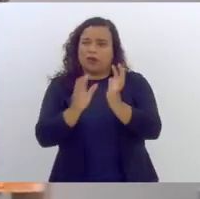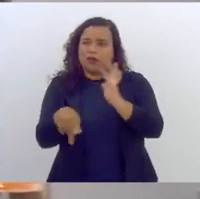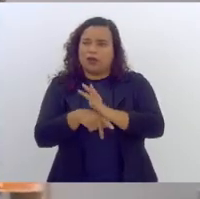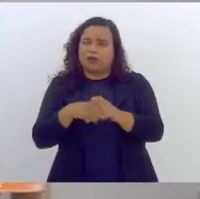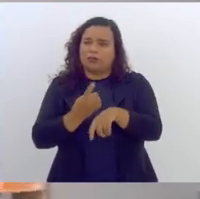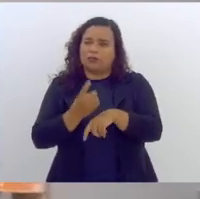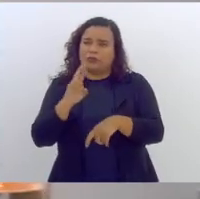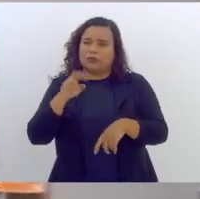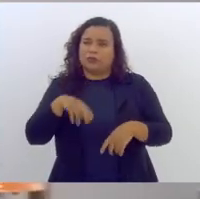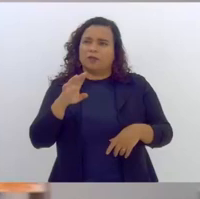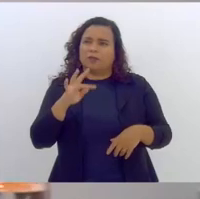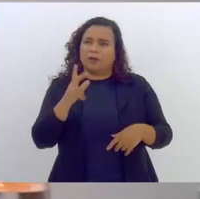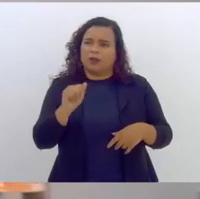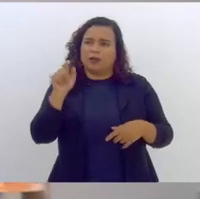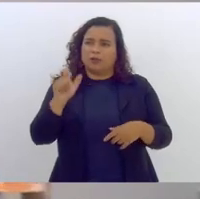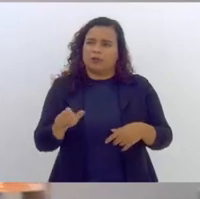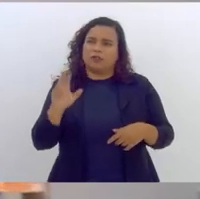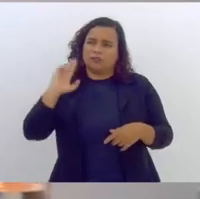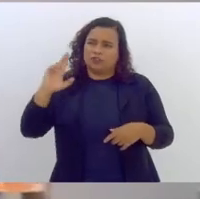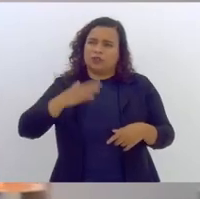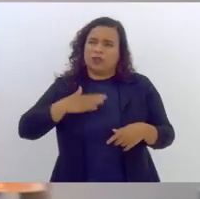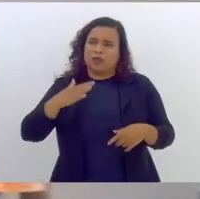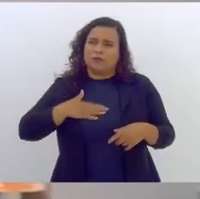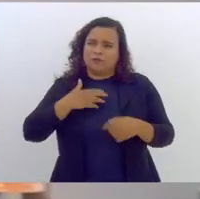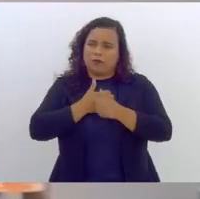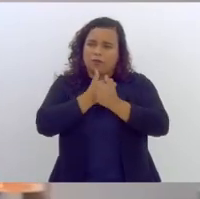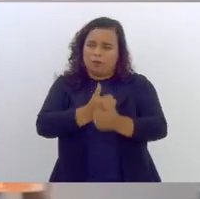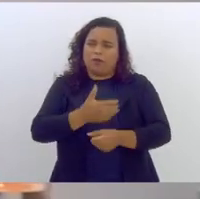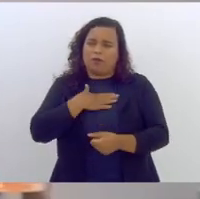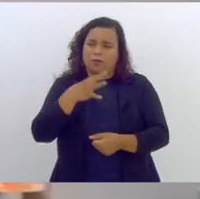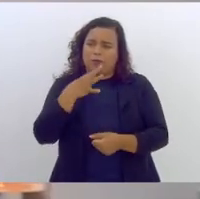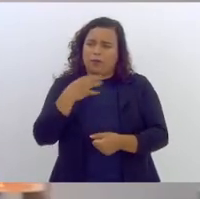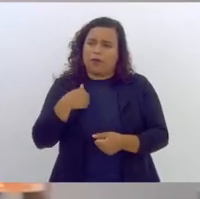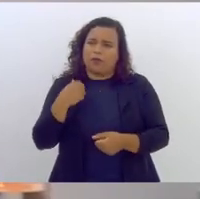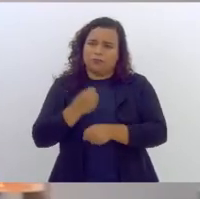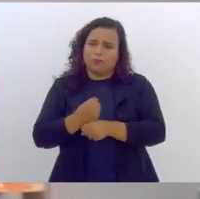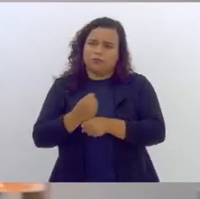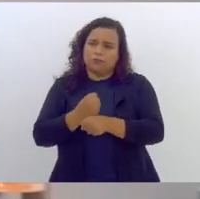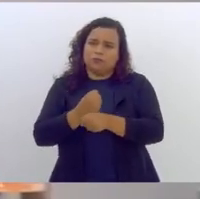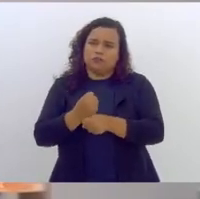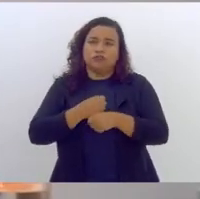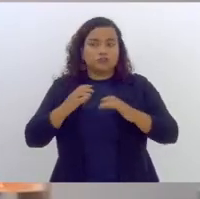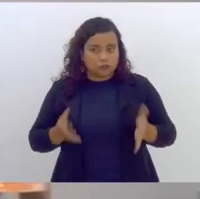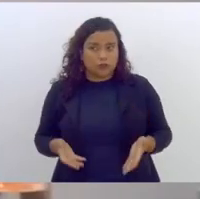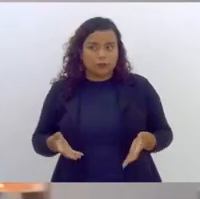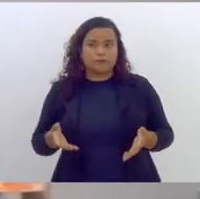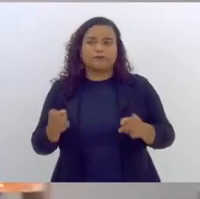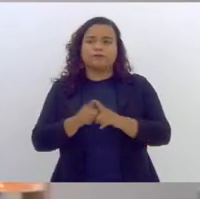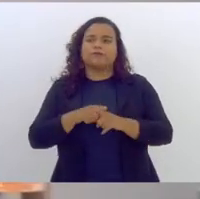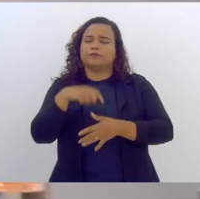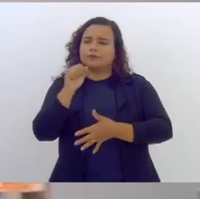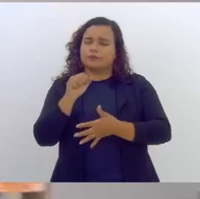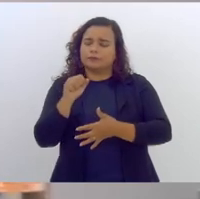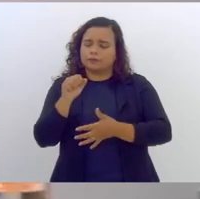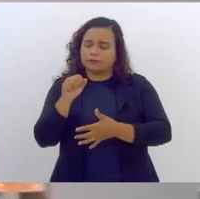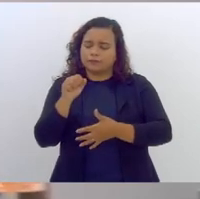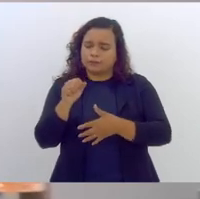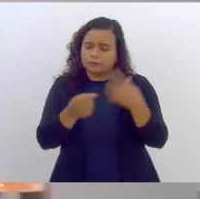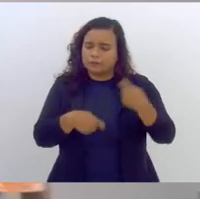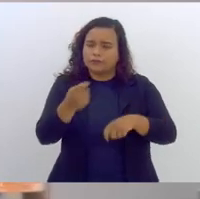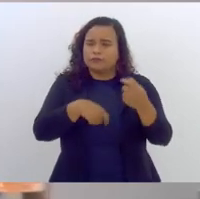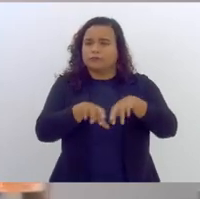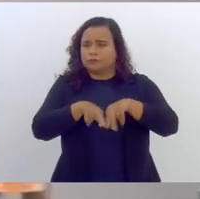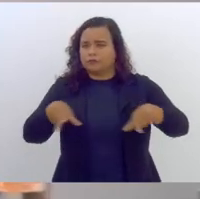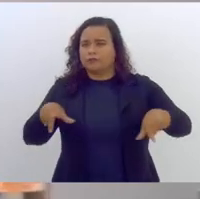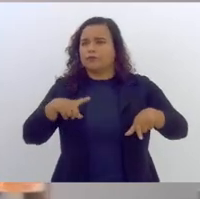Marta foi minha chefe já já me acompanha já alonga data né todas essas administrações que passaram a gente